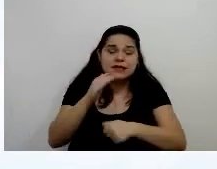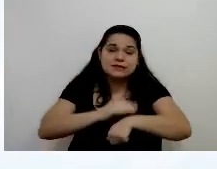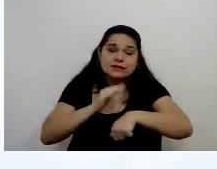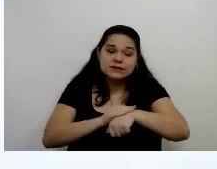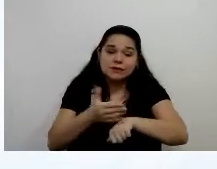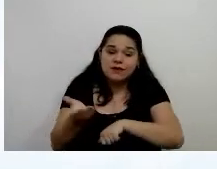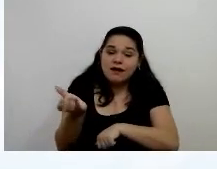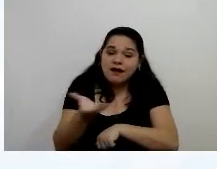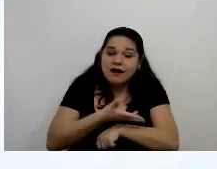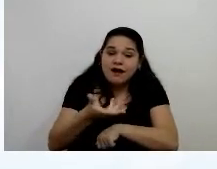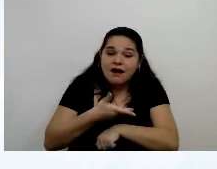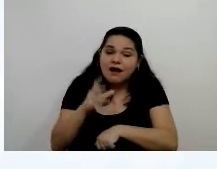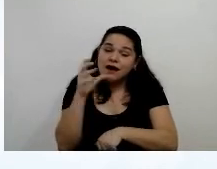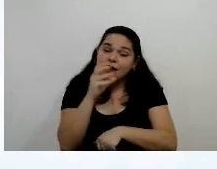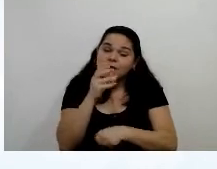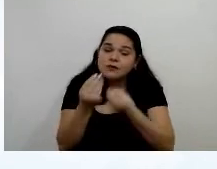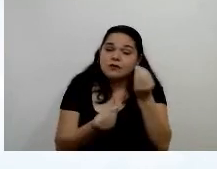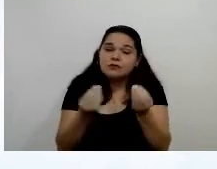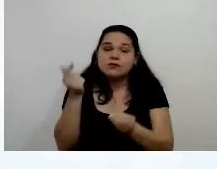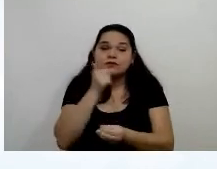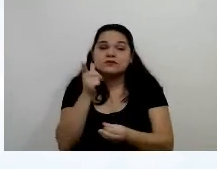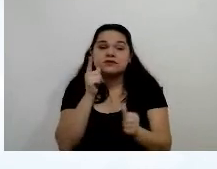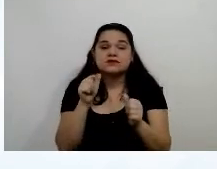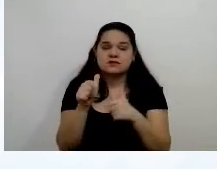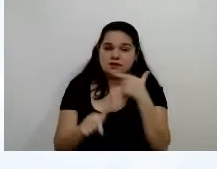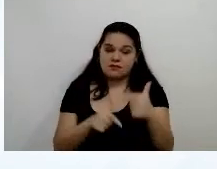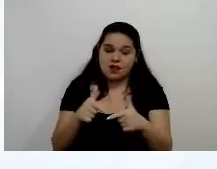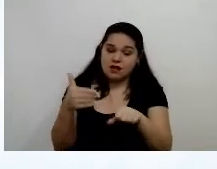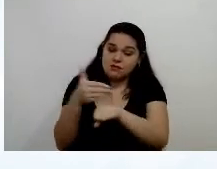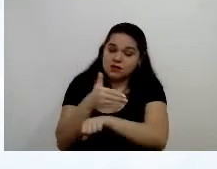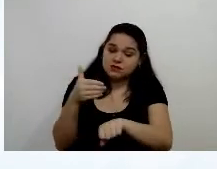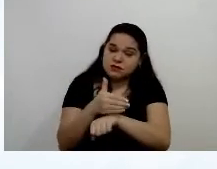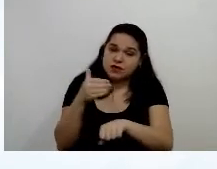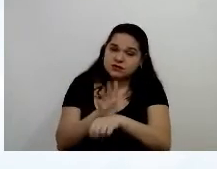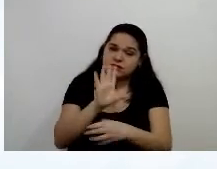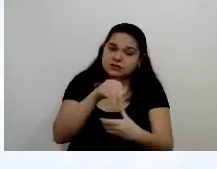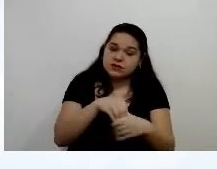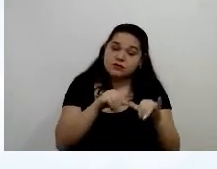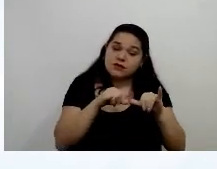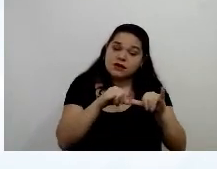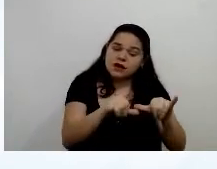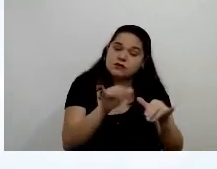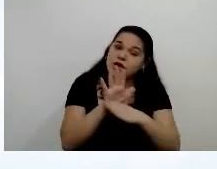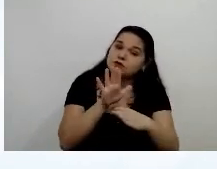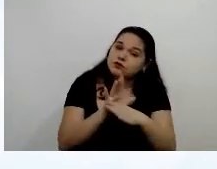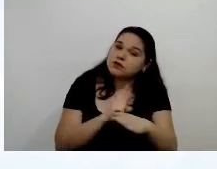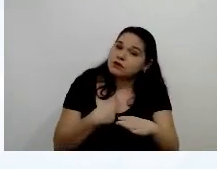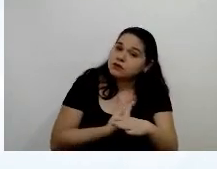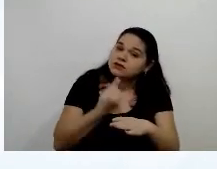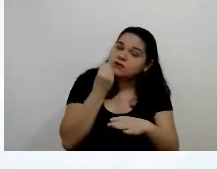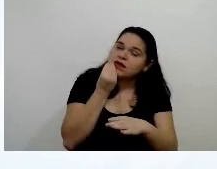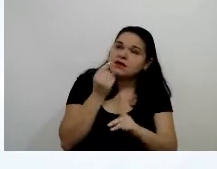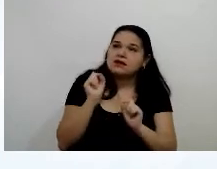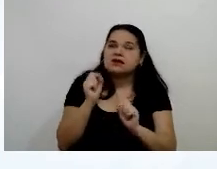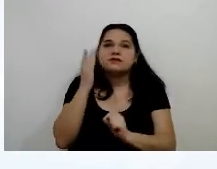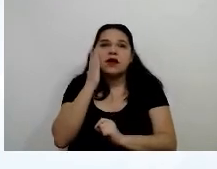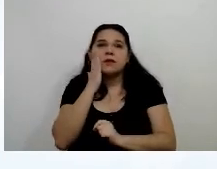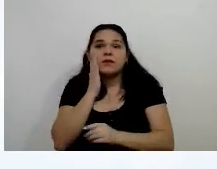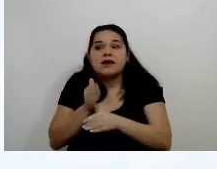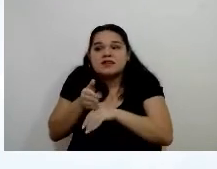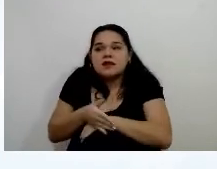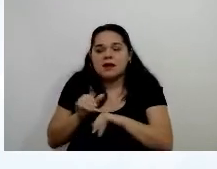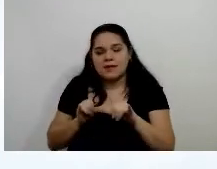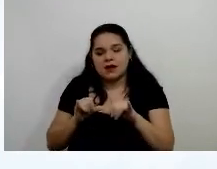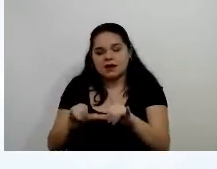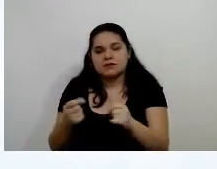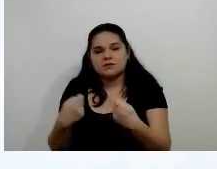né? Como é que a gente trabalha a questão da participação nos mercados. Quem sabe, para entrar no mercado, a gente vai ter que começar a adotar